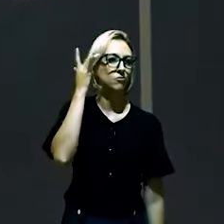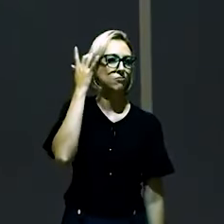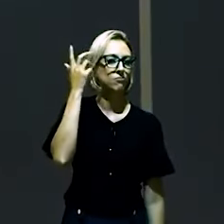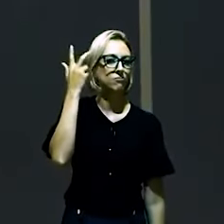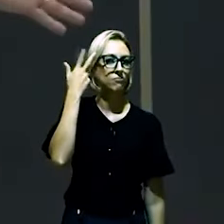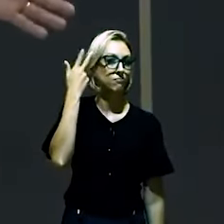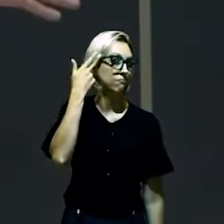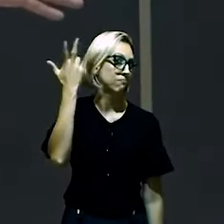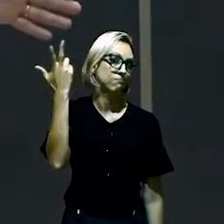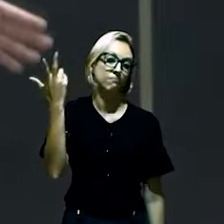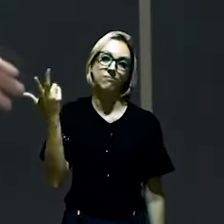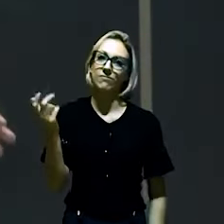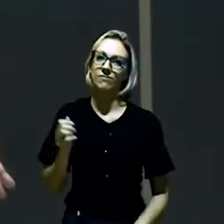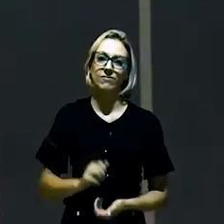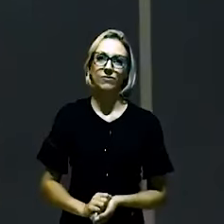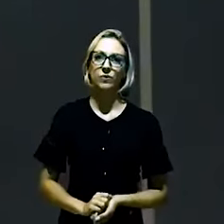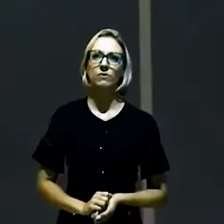Aquilo já não te fere mais.